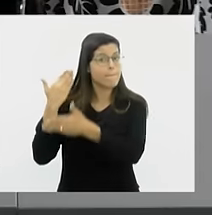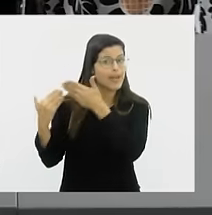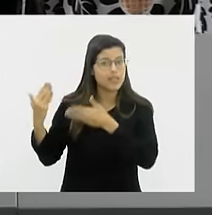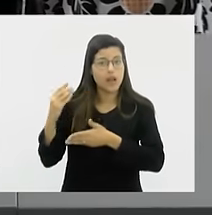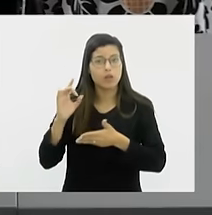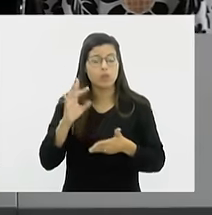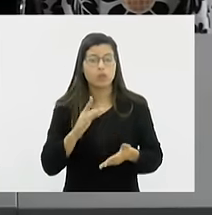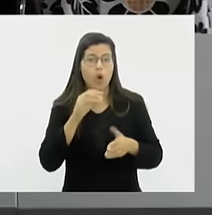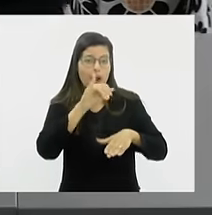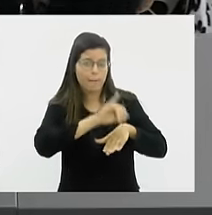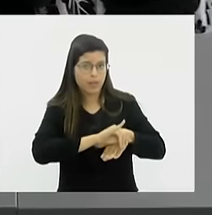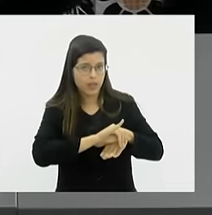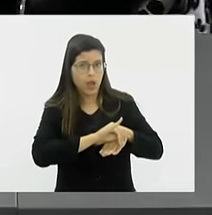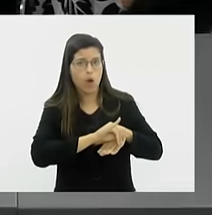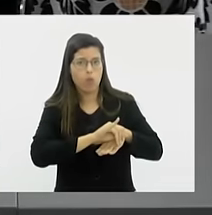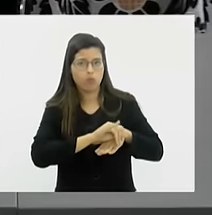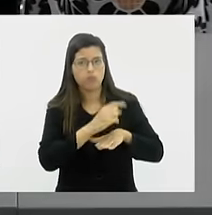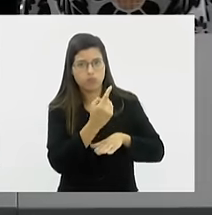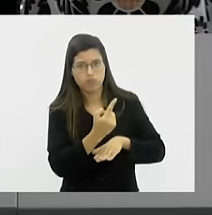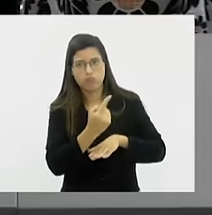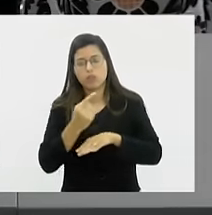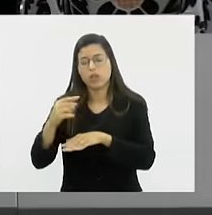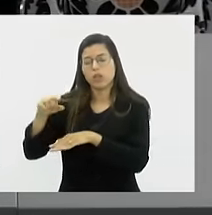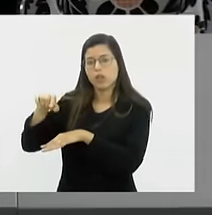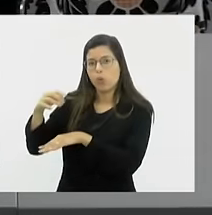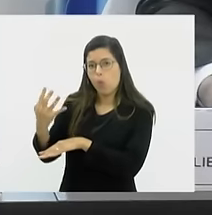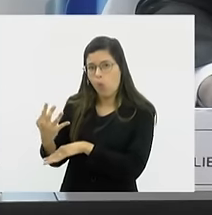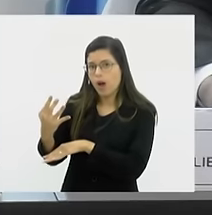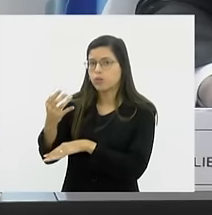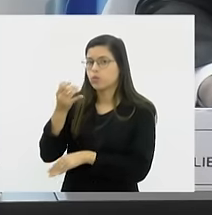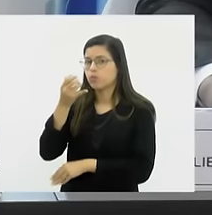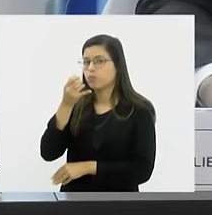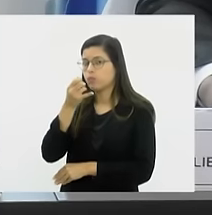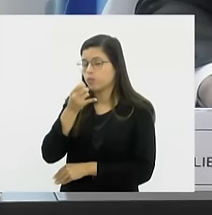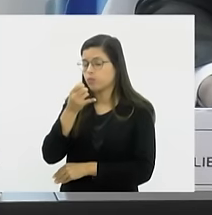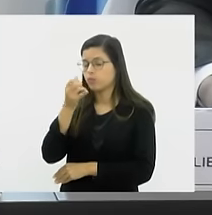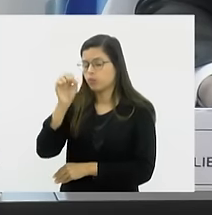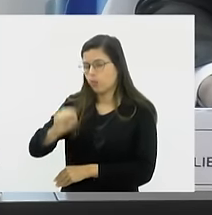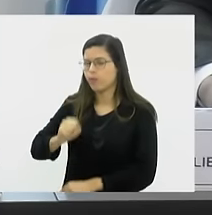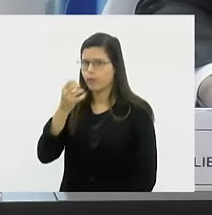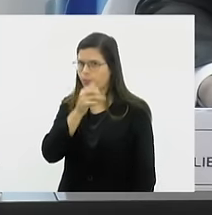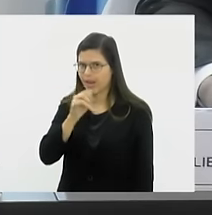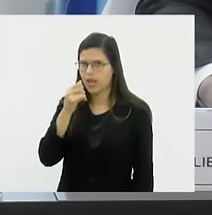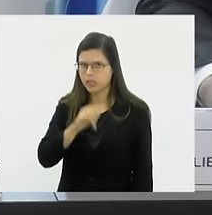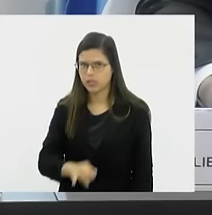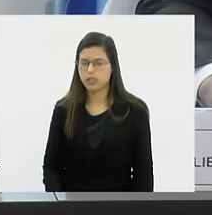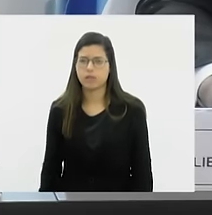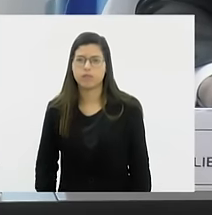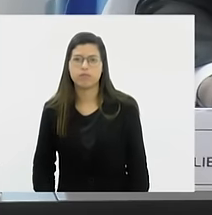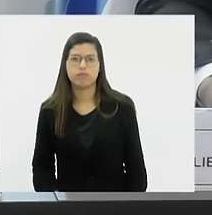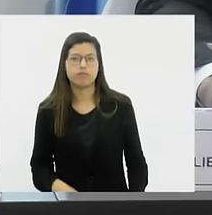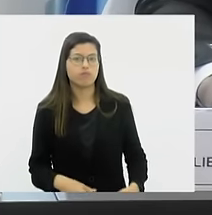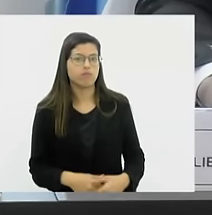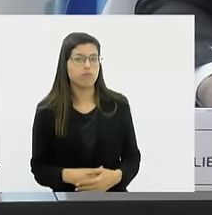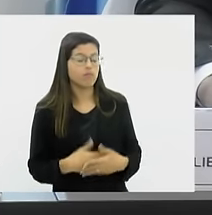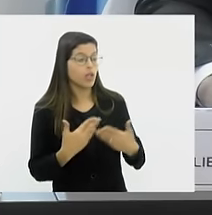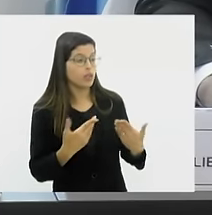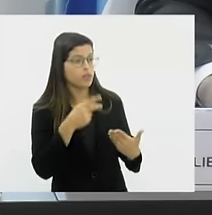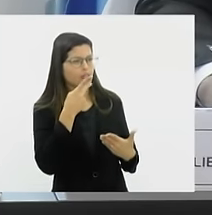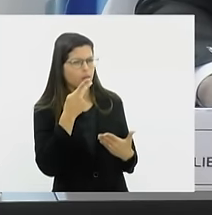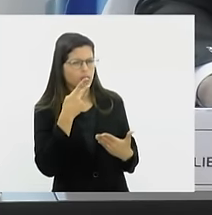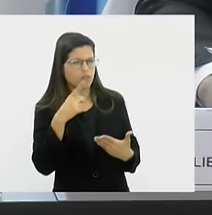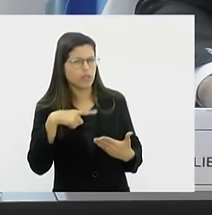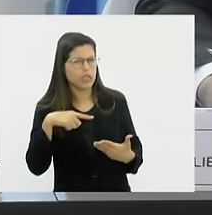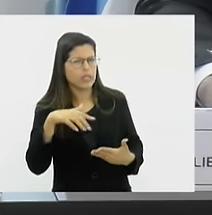1 é capital, lote 4, sul fluminense. Então o senhor está afirmando que tem áreas